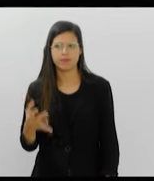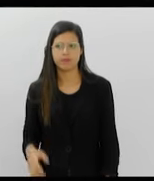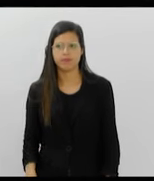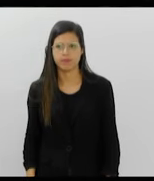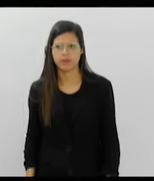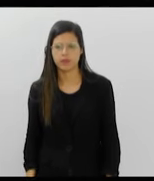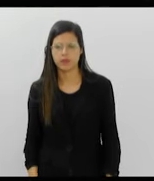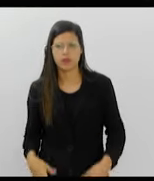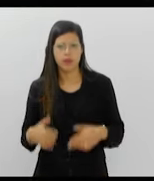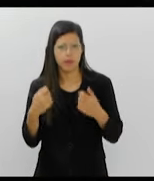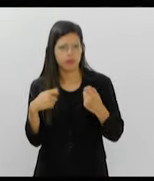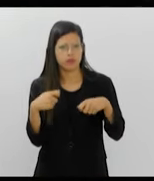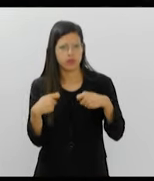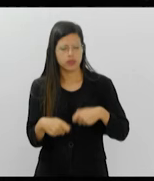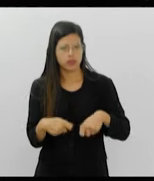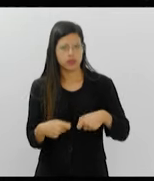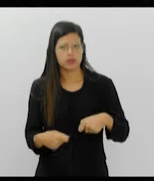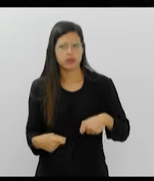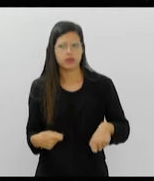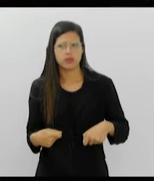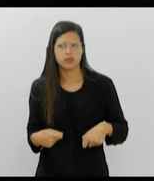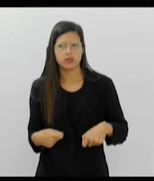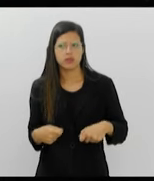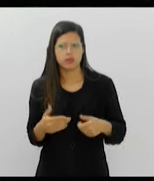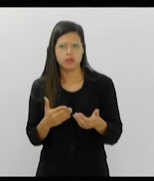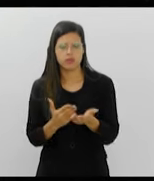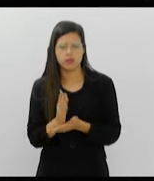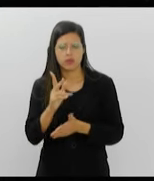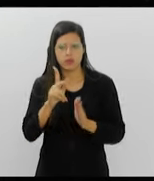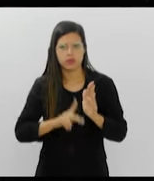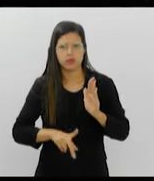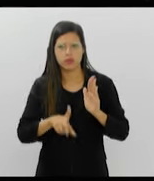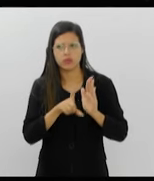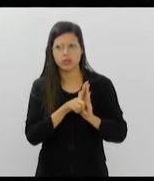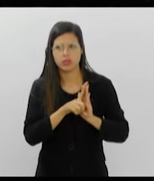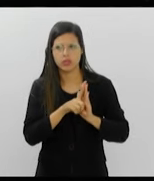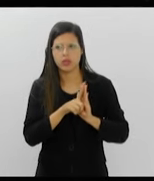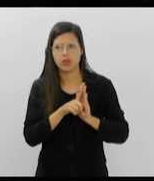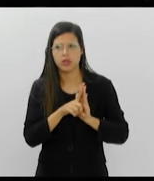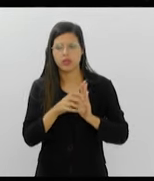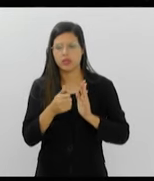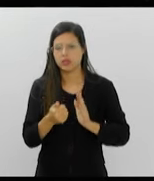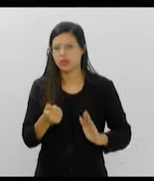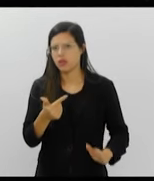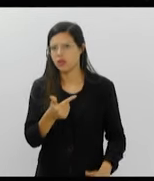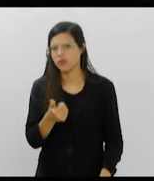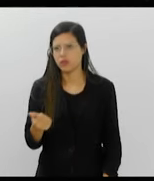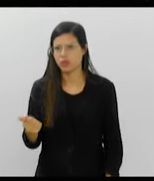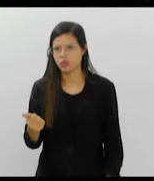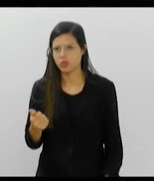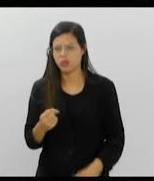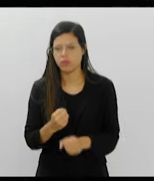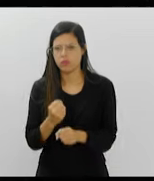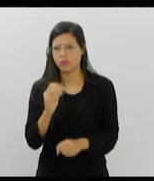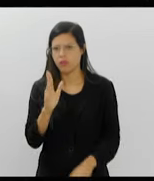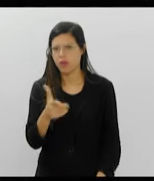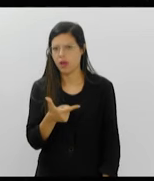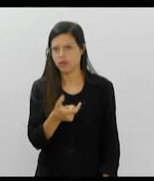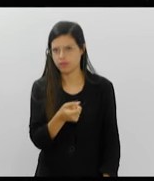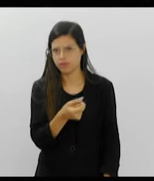pela aprovação do projeto de lei complementar 121 de